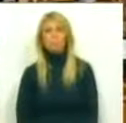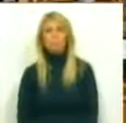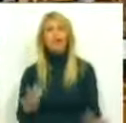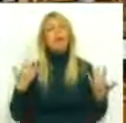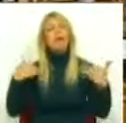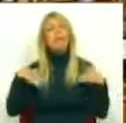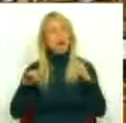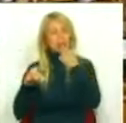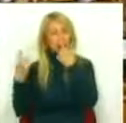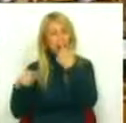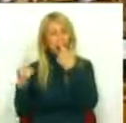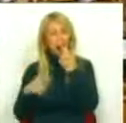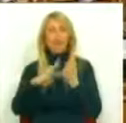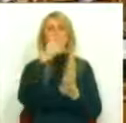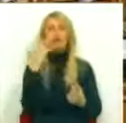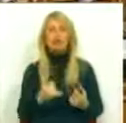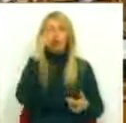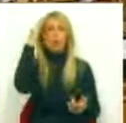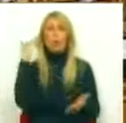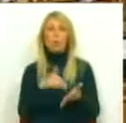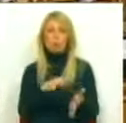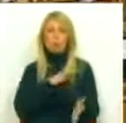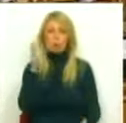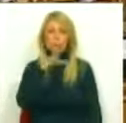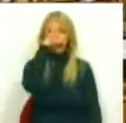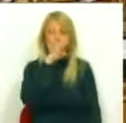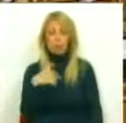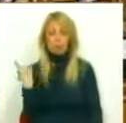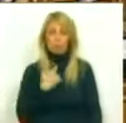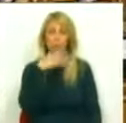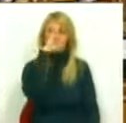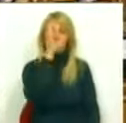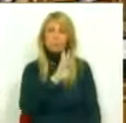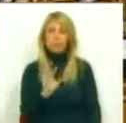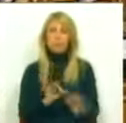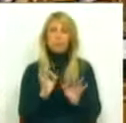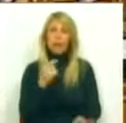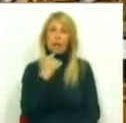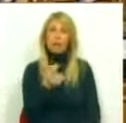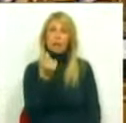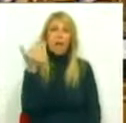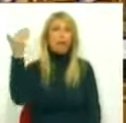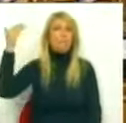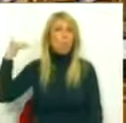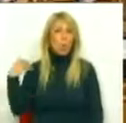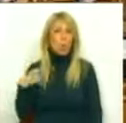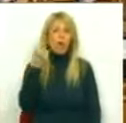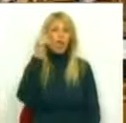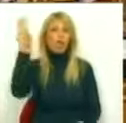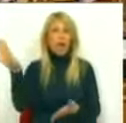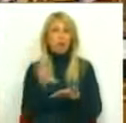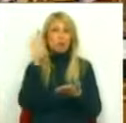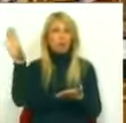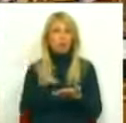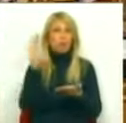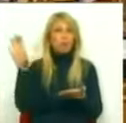Mas há uma segunda conclusão, Sr. Primeiro-Ministro. É que, sabendo nós, como disse há pouco, que as tranches dos empréstimos só